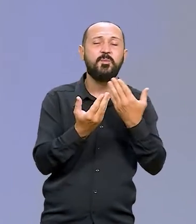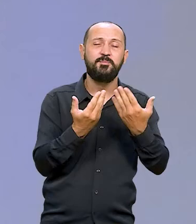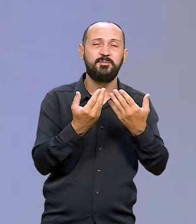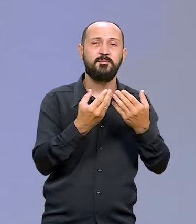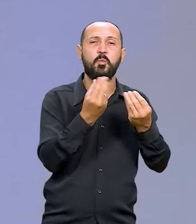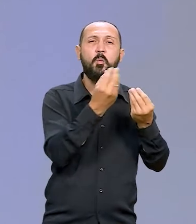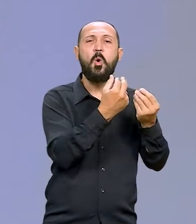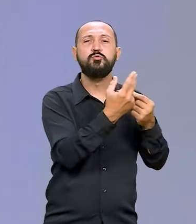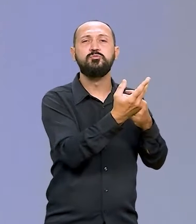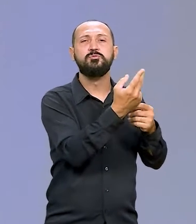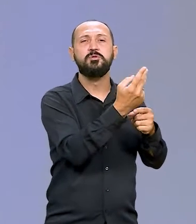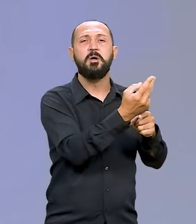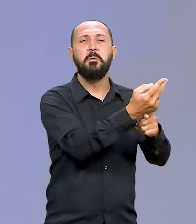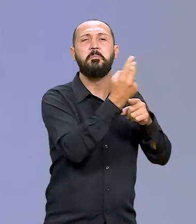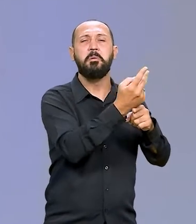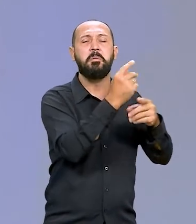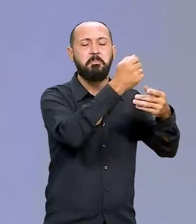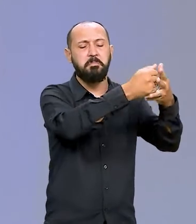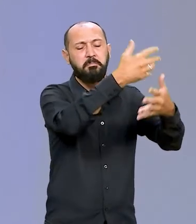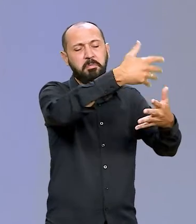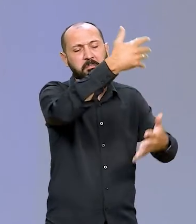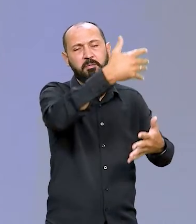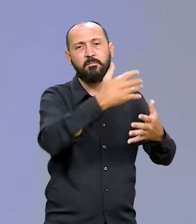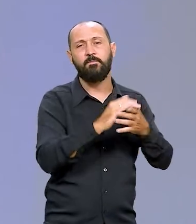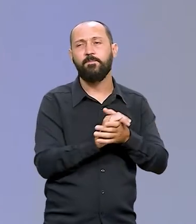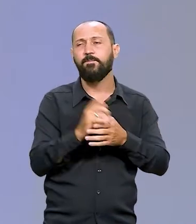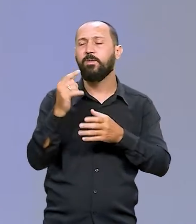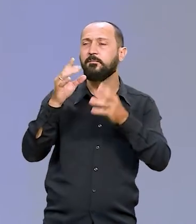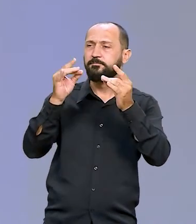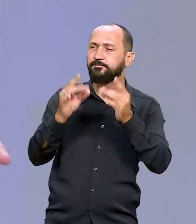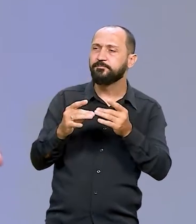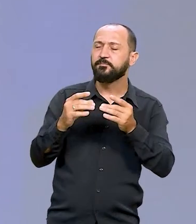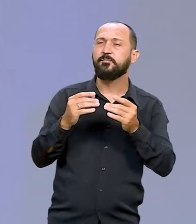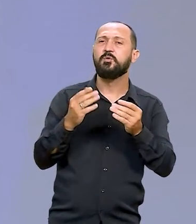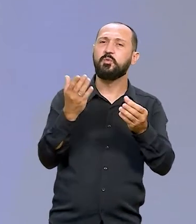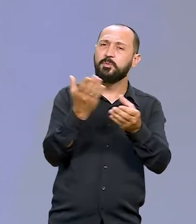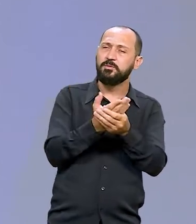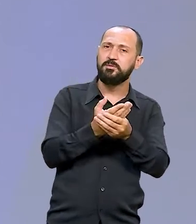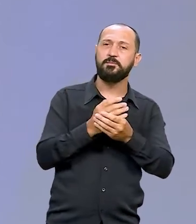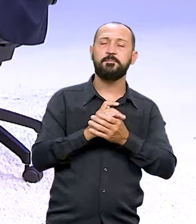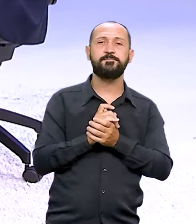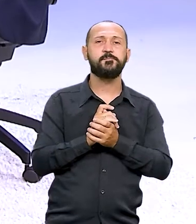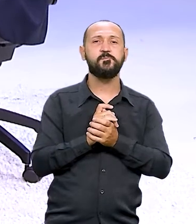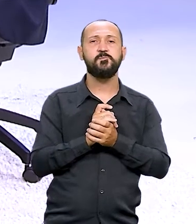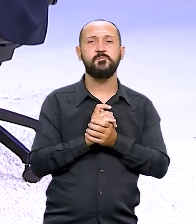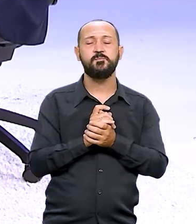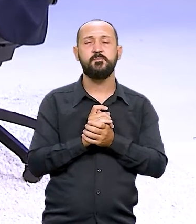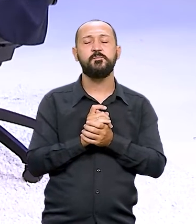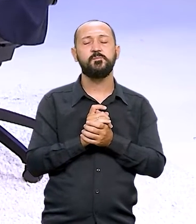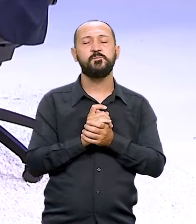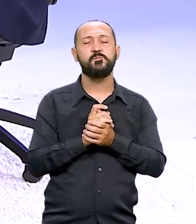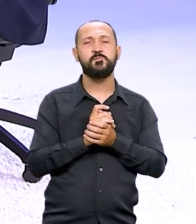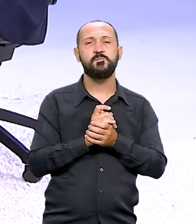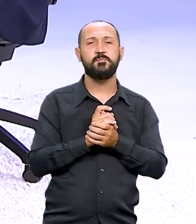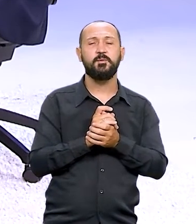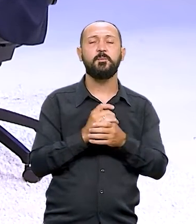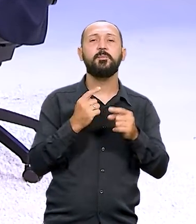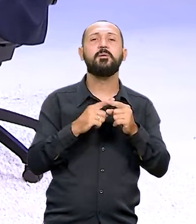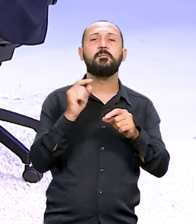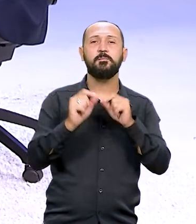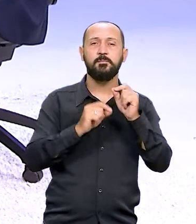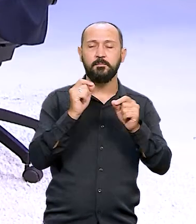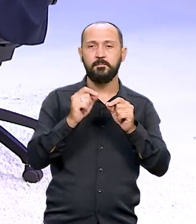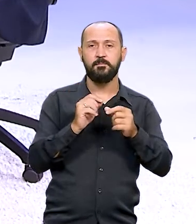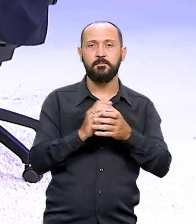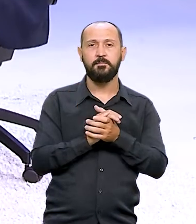esses credores, como que é feita a concorrência entre eles? Existe uma peculiaridade processual para isso? Sabe que é até um pouco peculiar, Paulo. O